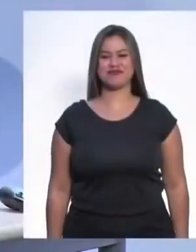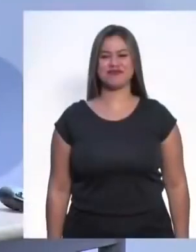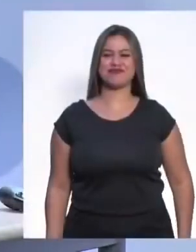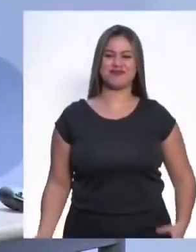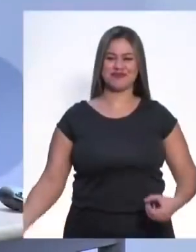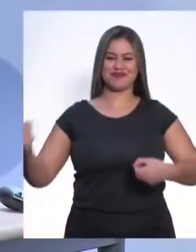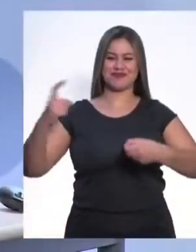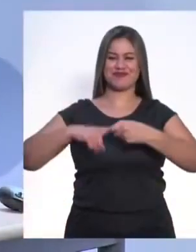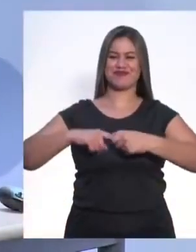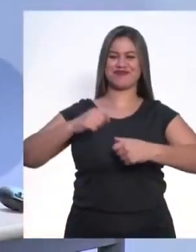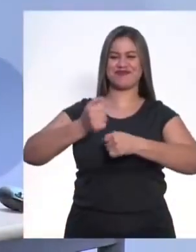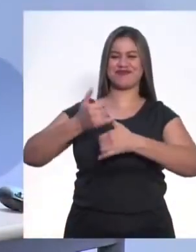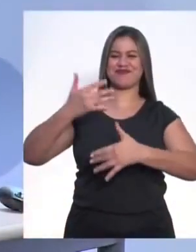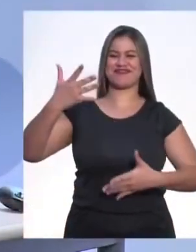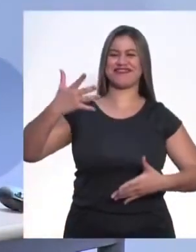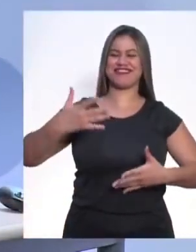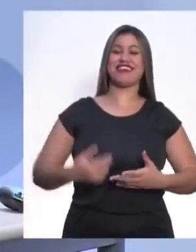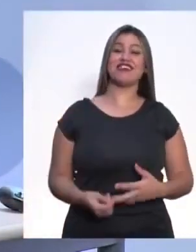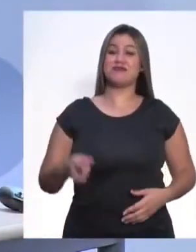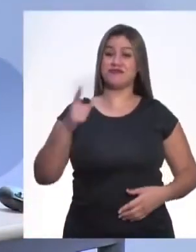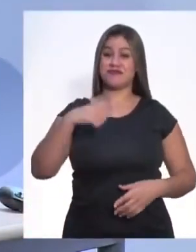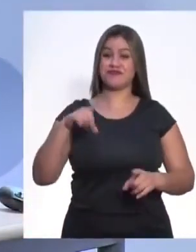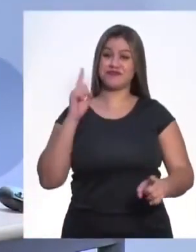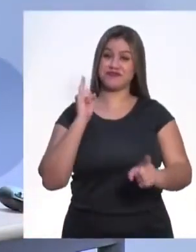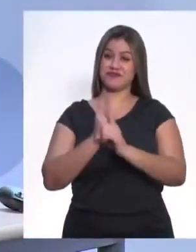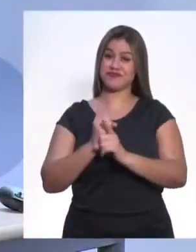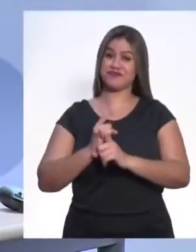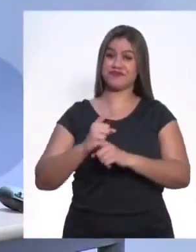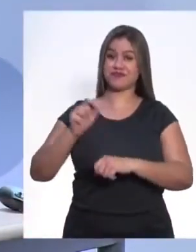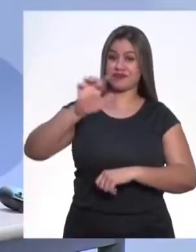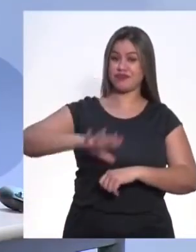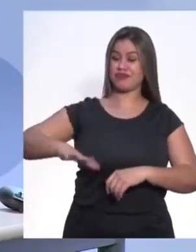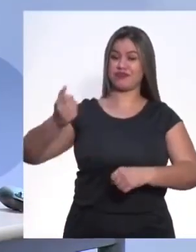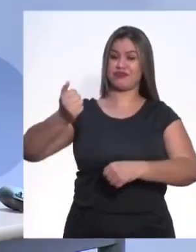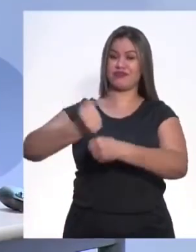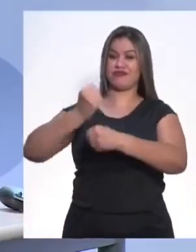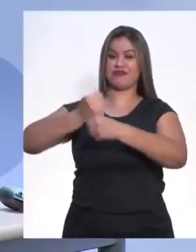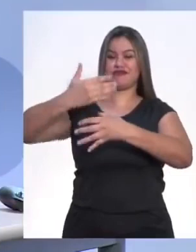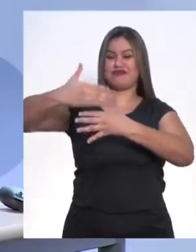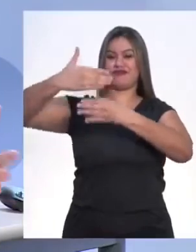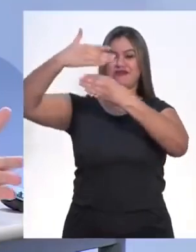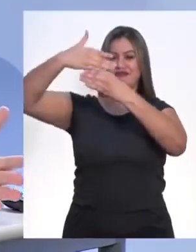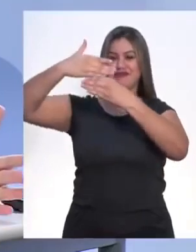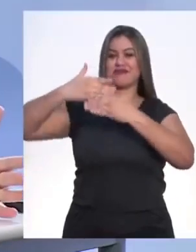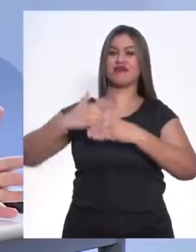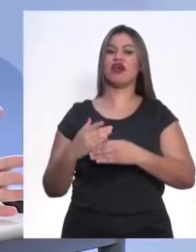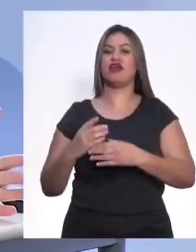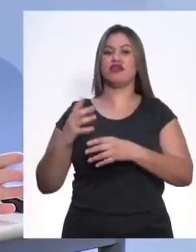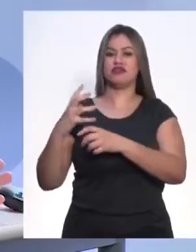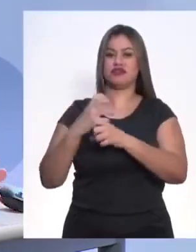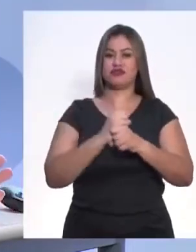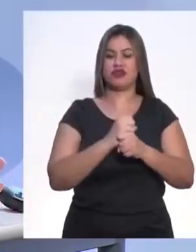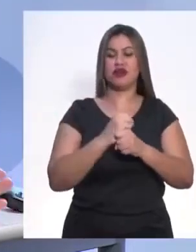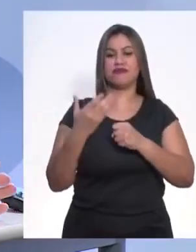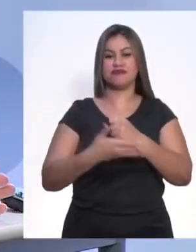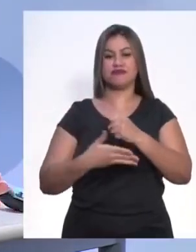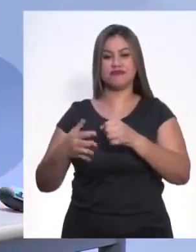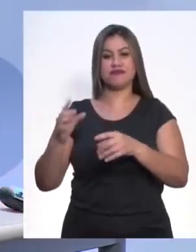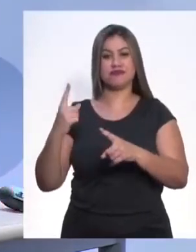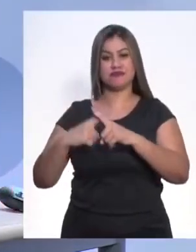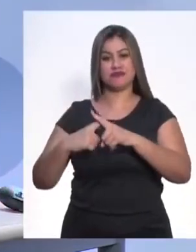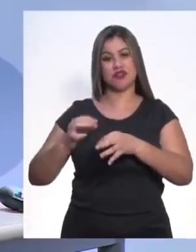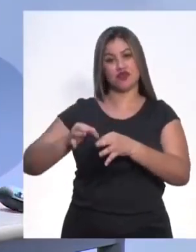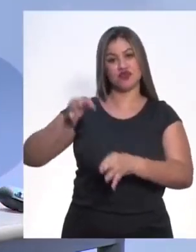Voltamos do chat. E aí, vocês conseguiram descobrir qual é a área desse muro? Calcularam a base, multiplicaram pela altura? E você aí de